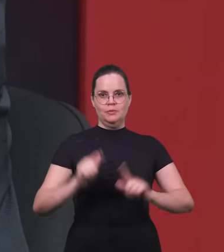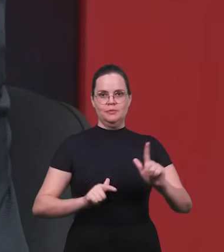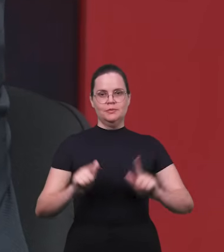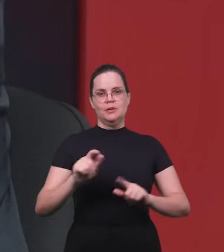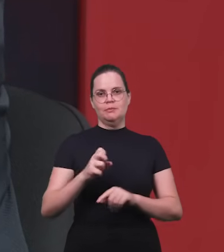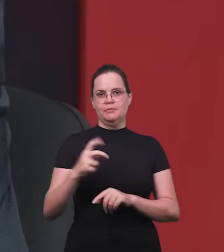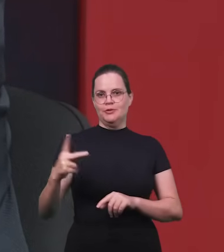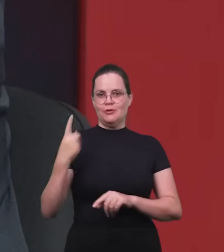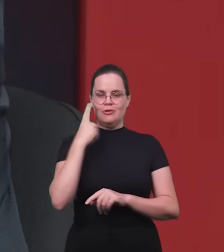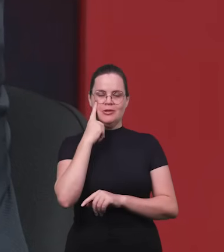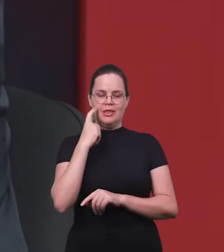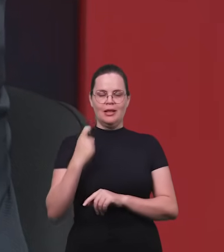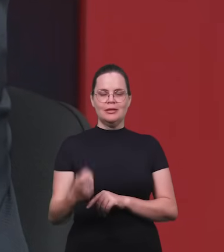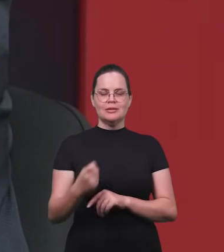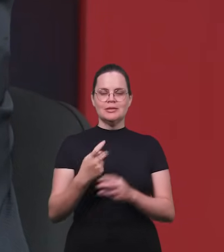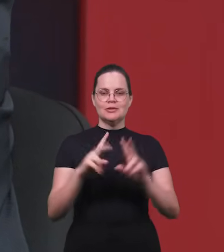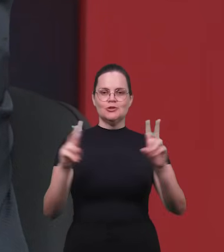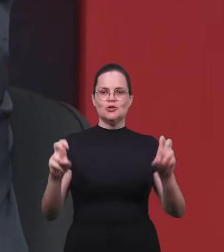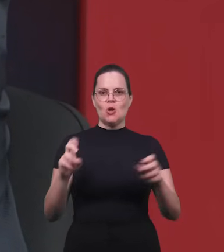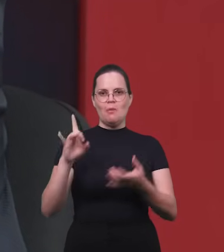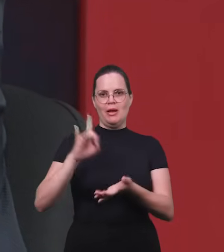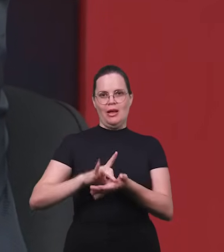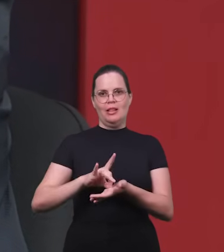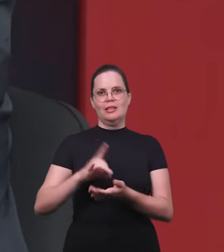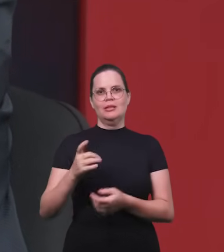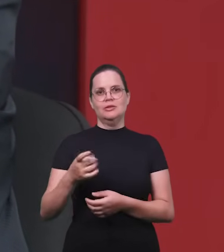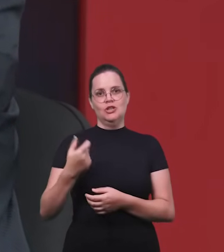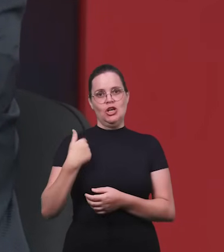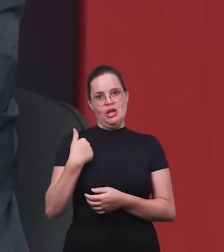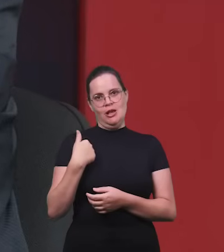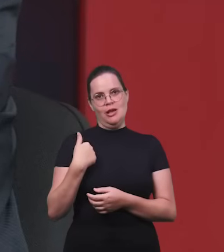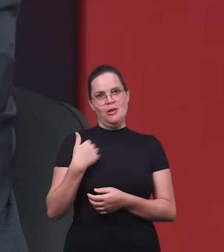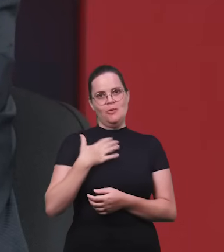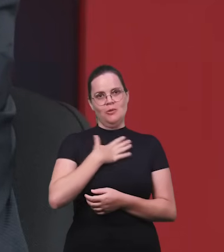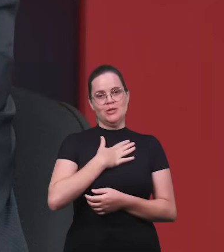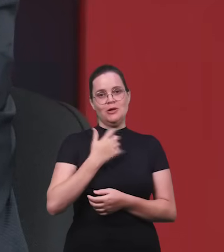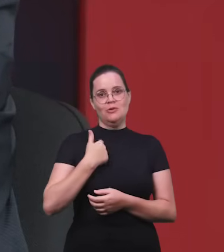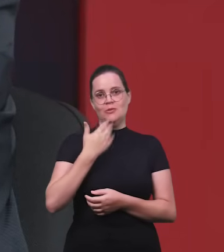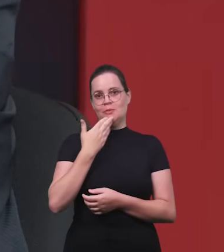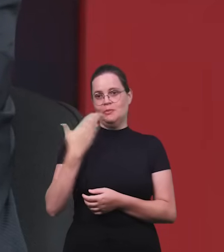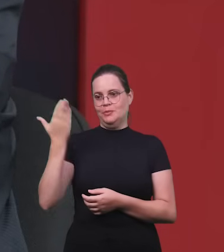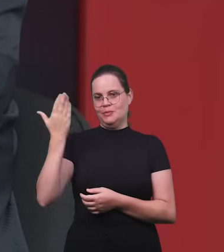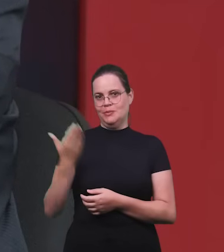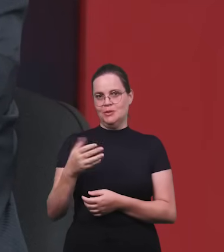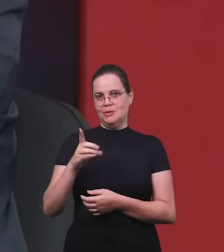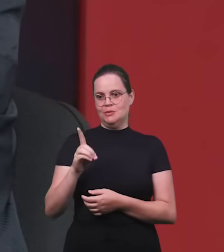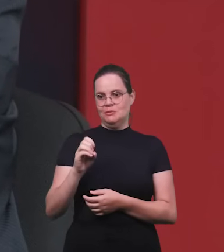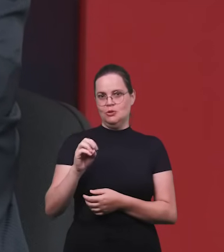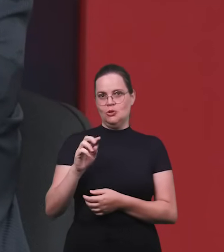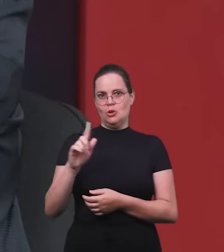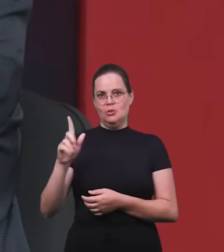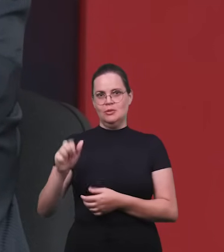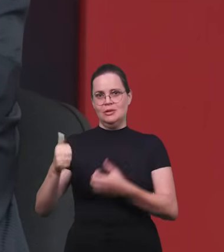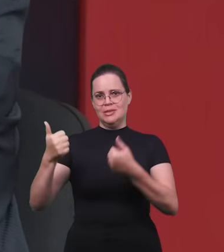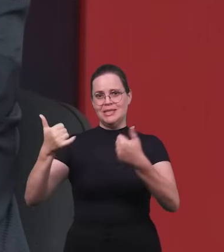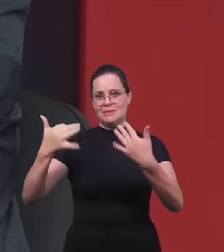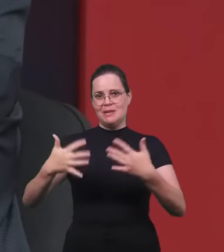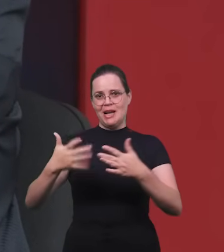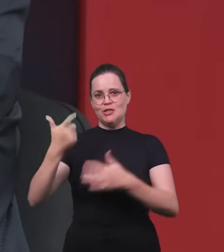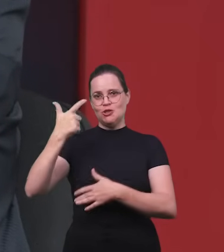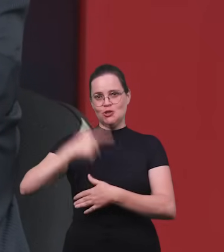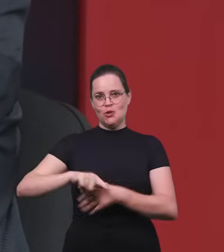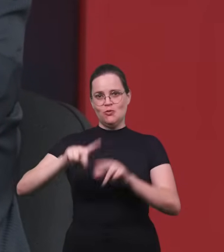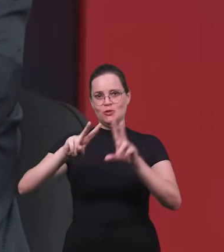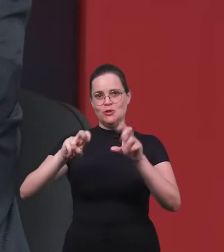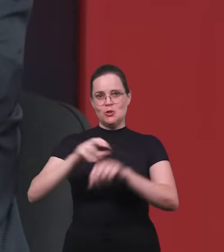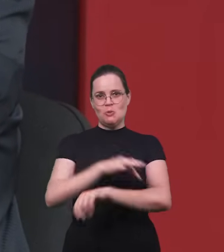bem interessante, na realidade. Eu particularmente, vou pedir depois para o Douglas explicar mais umas 3 vezes a respeito de física quântica, que